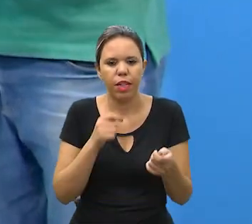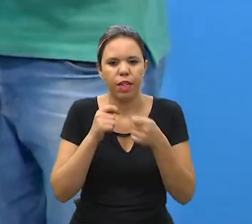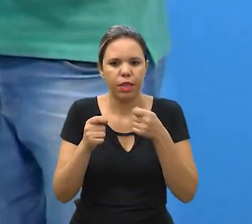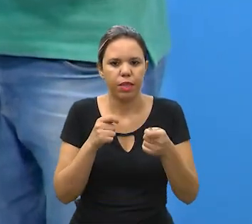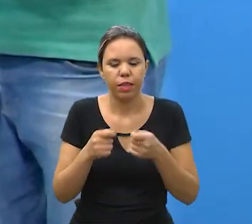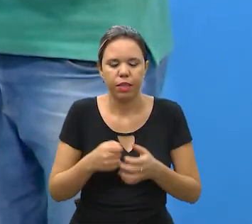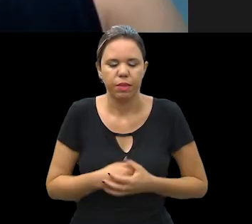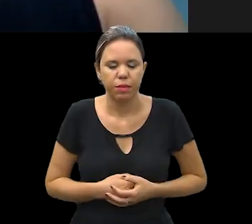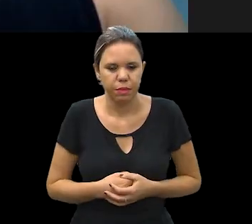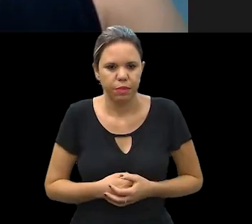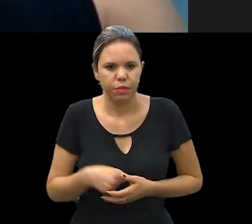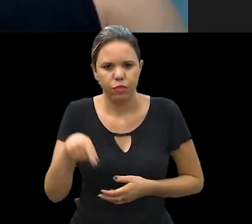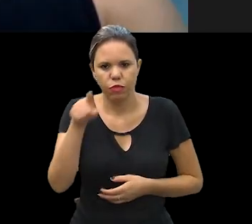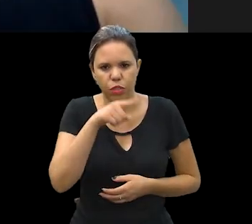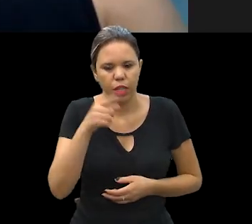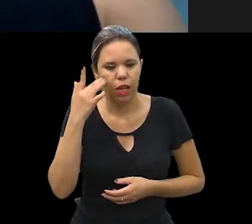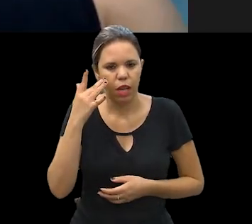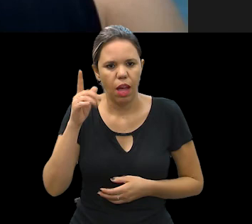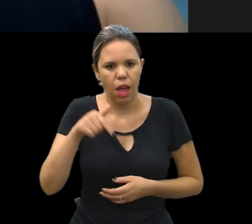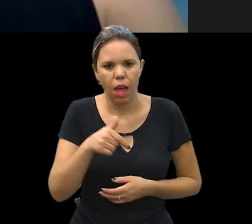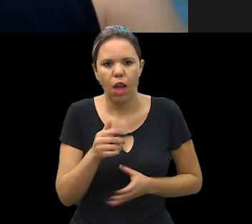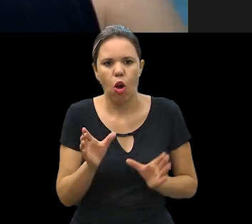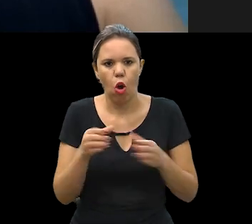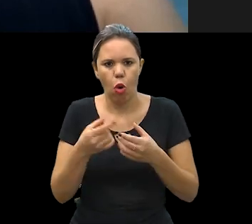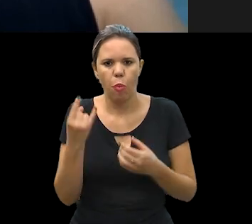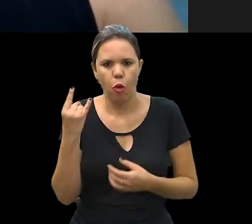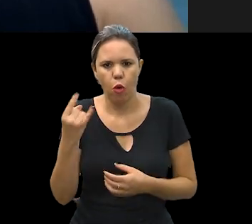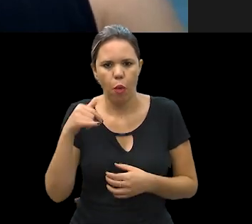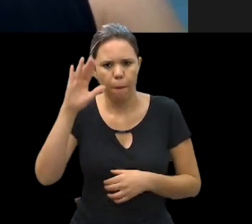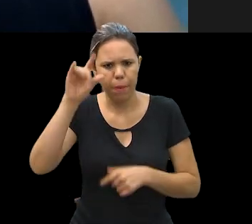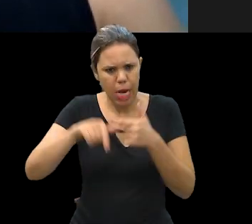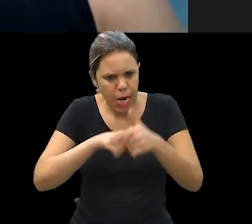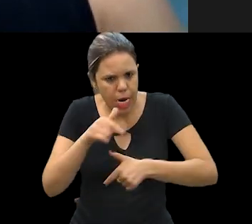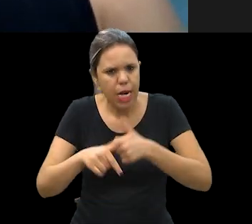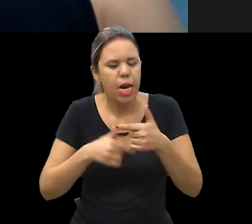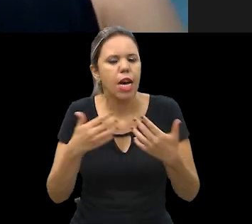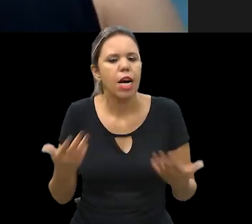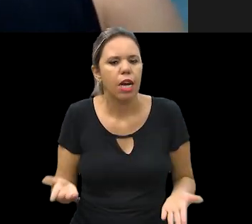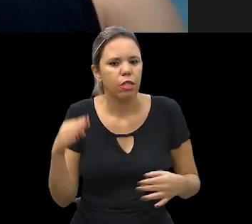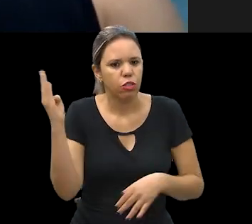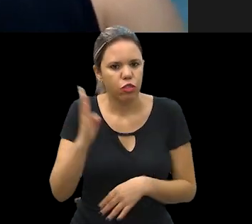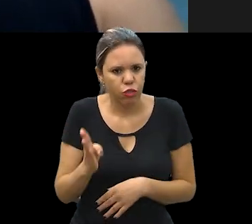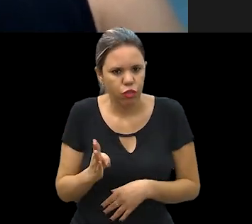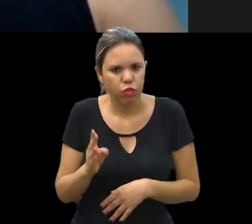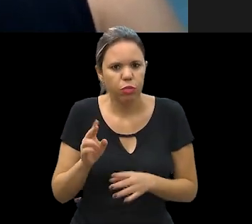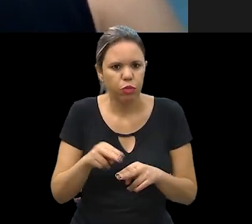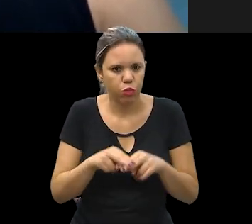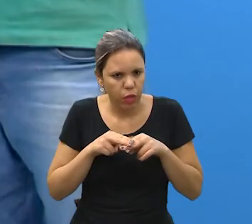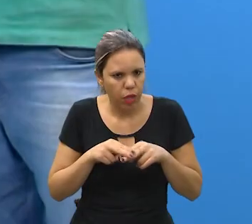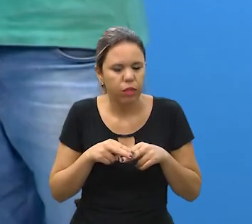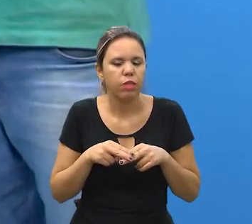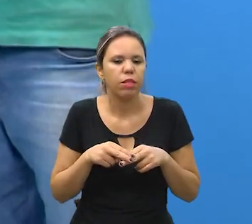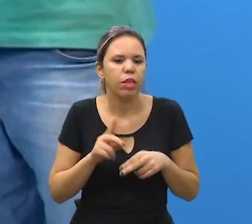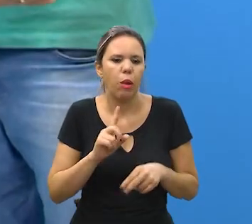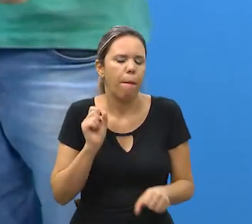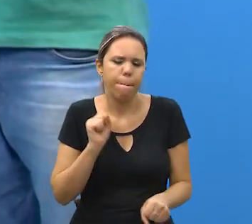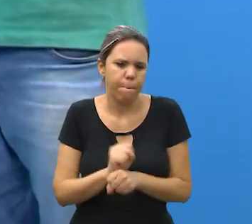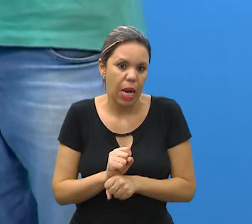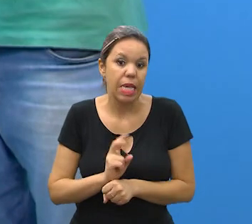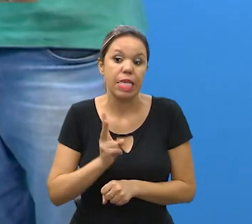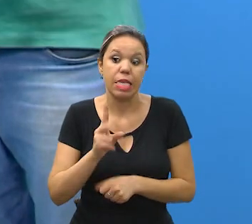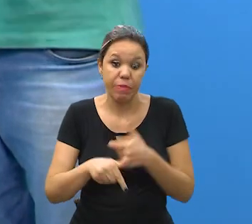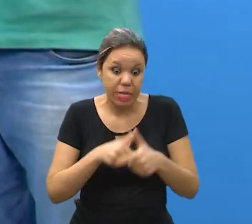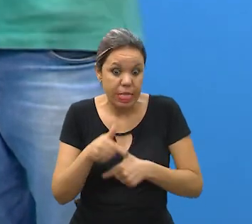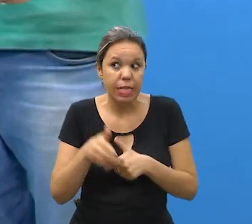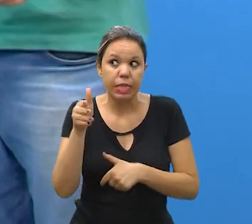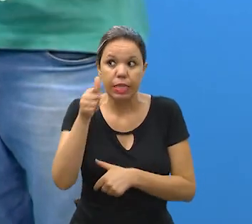também essa entrevista, vocês se consideram uma das bandas de rock mais ativas do Brasil, justamente por não parar,